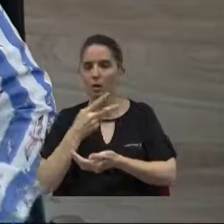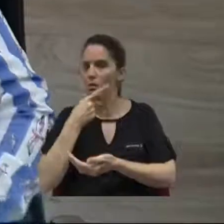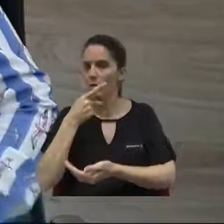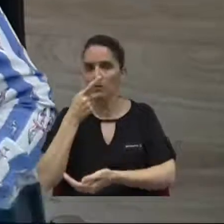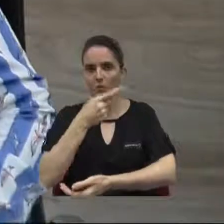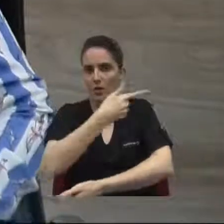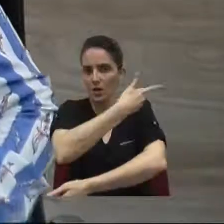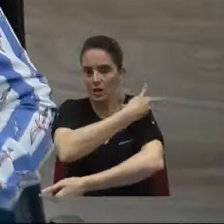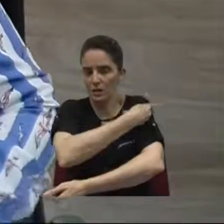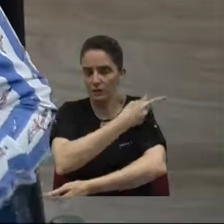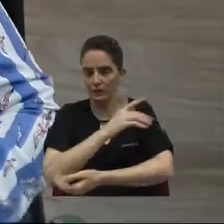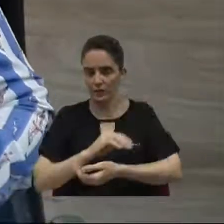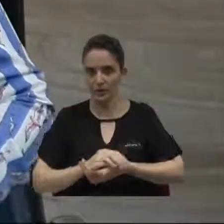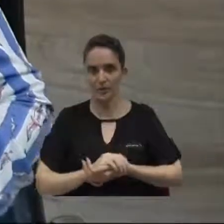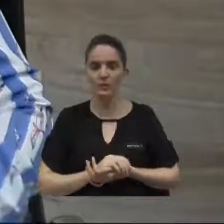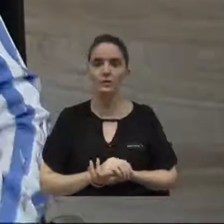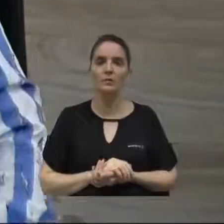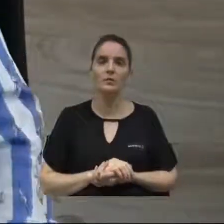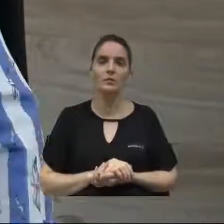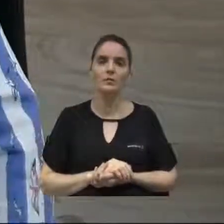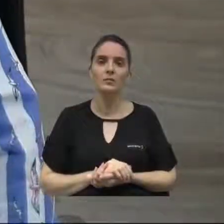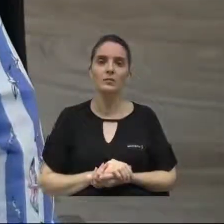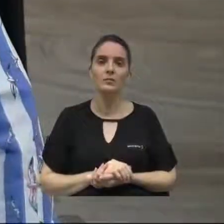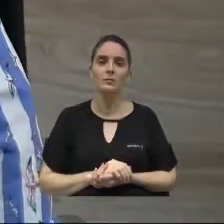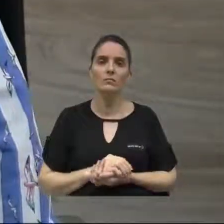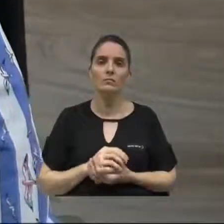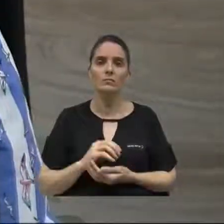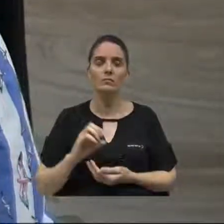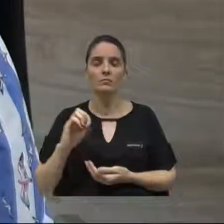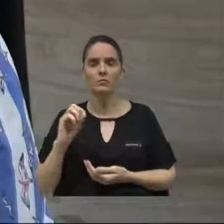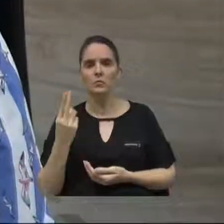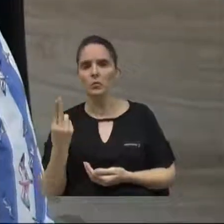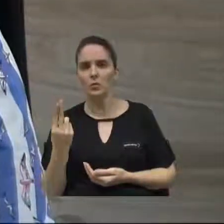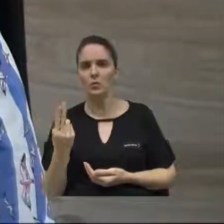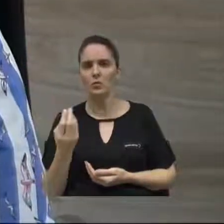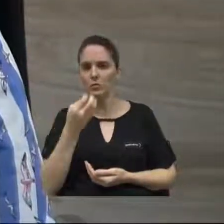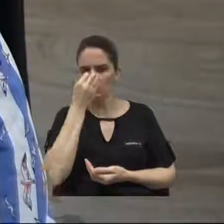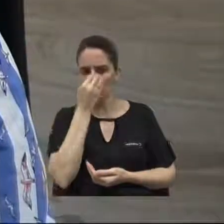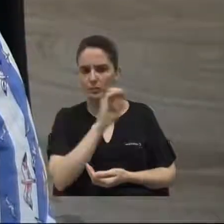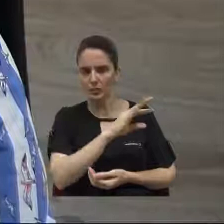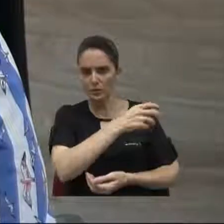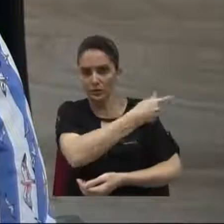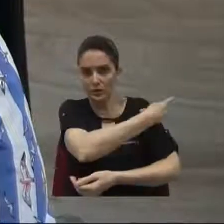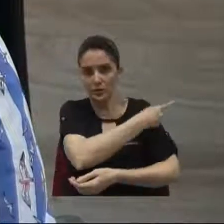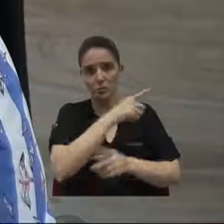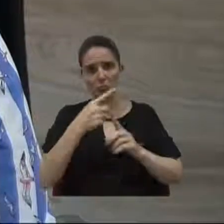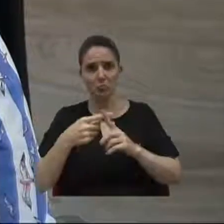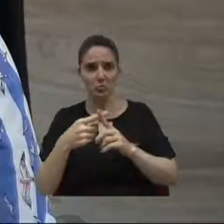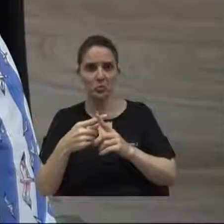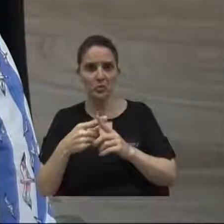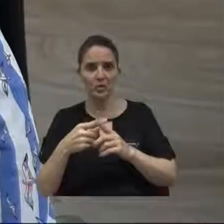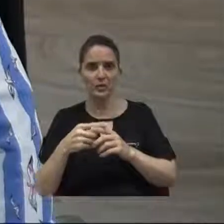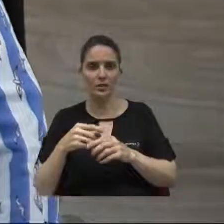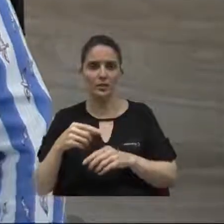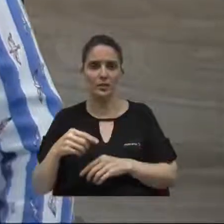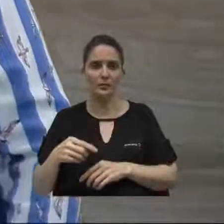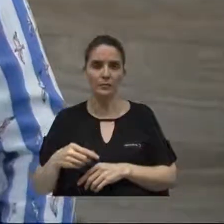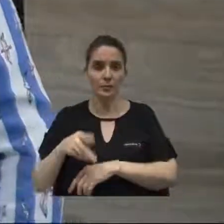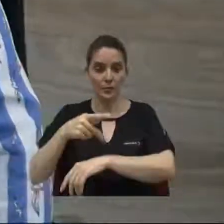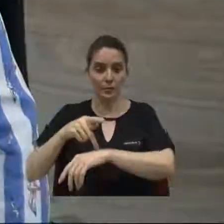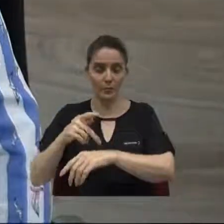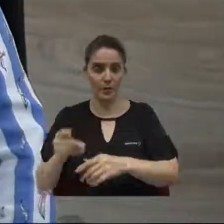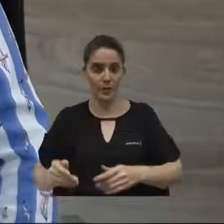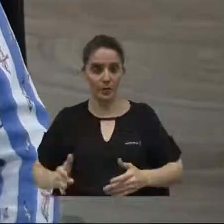vacinas, ou querem deixar de vacina, ou até deixaram, porque realmente nesses países, a questão da